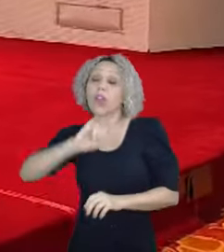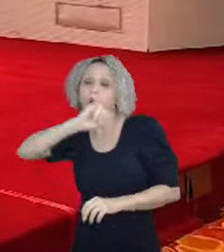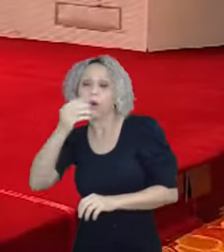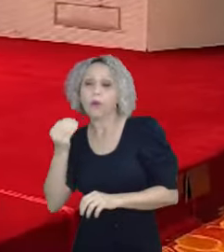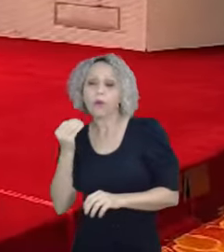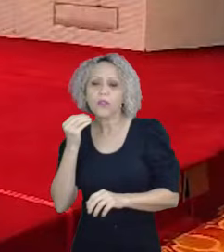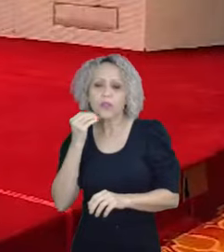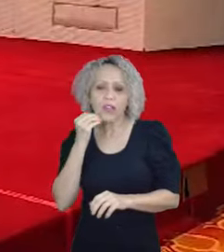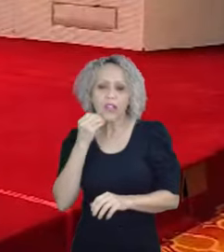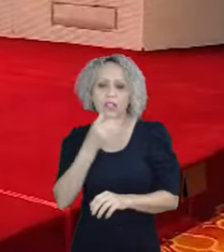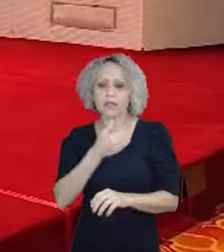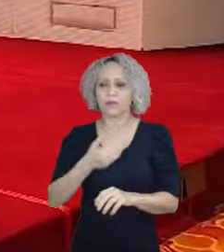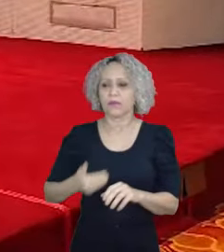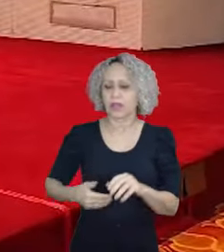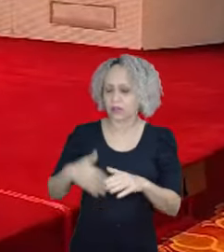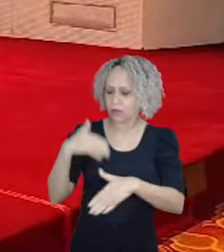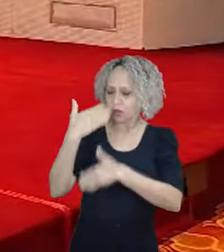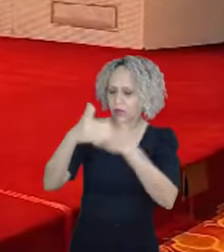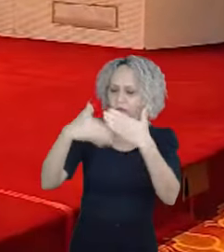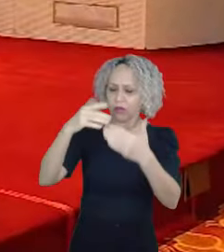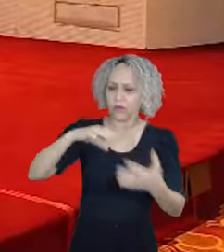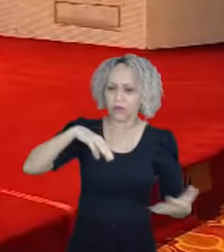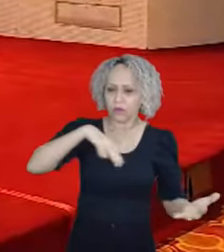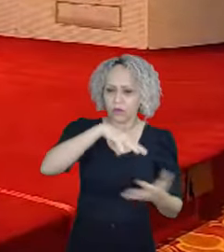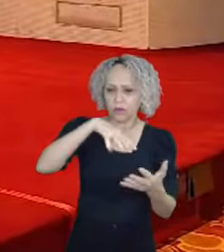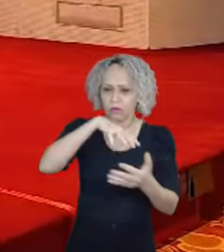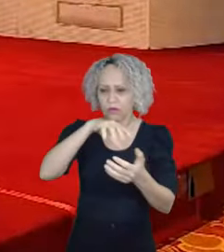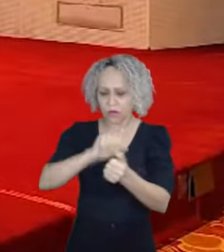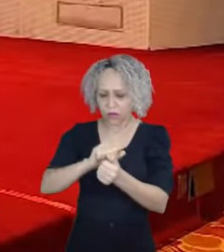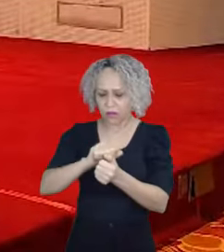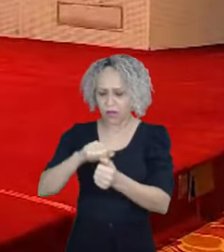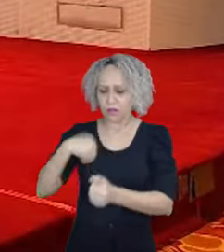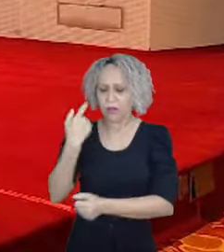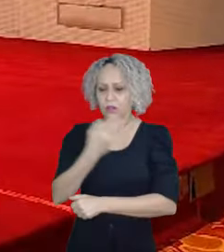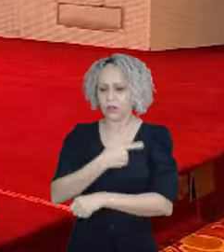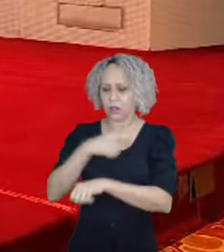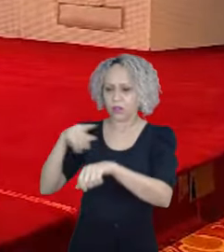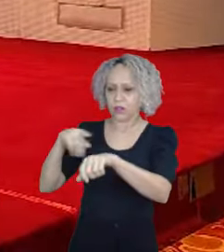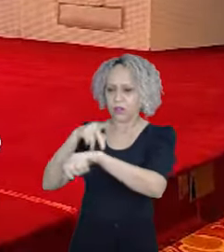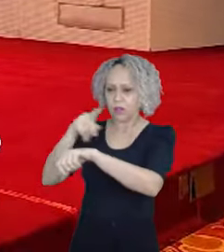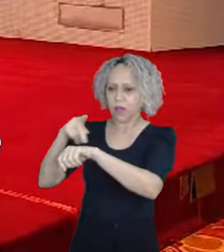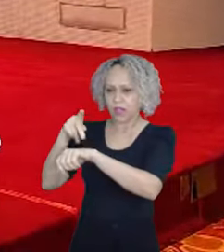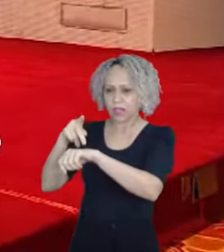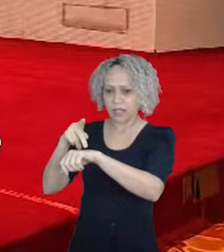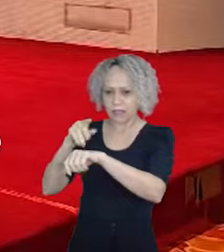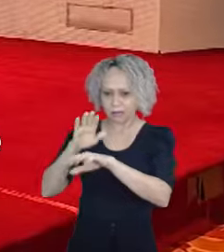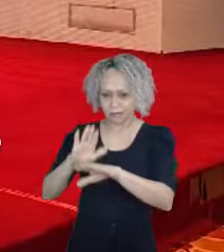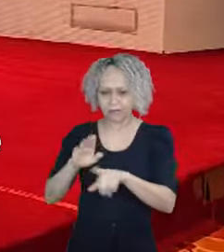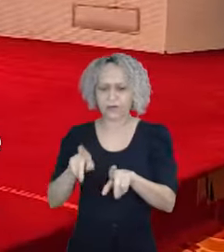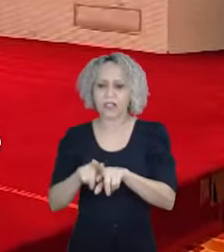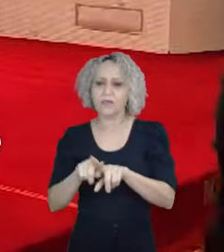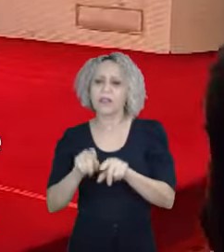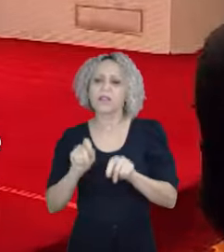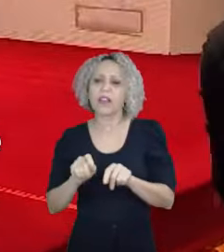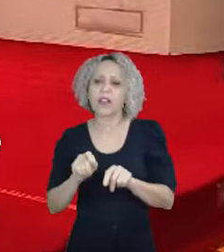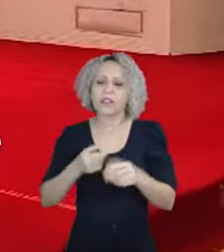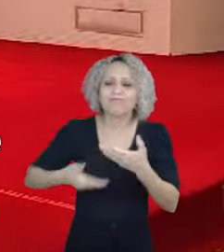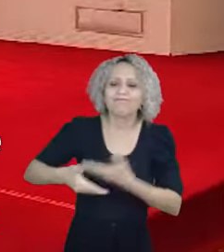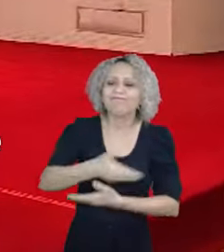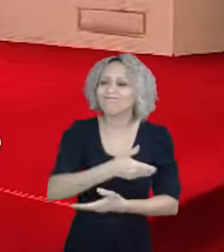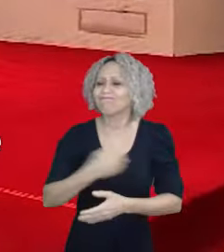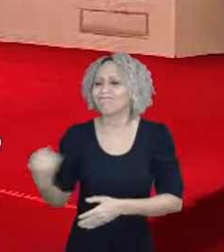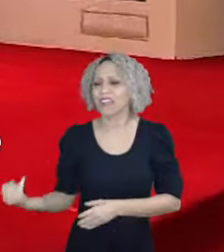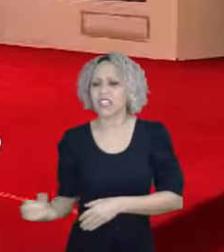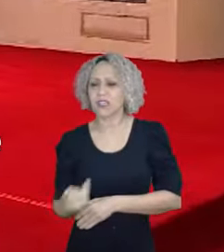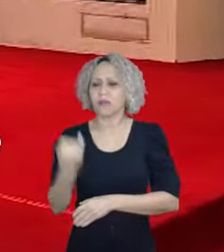desenvolvimento mais inclusivo e sustentável para os nossos países e para o mundo. Será um canal cada vez mais importante para